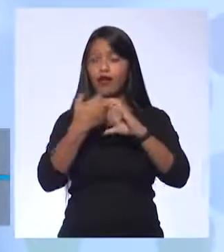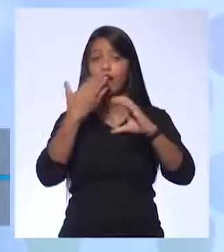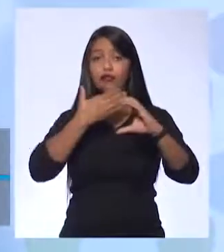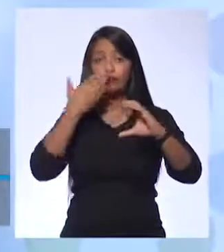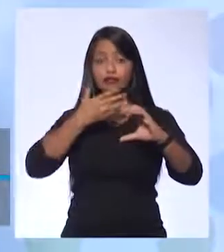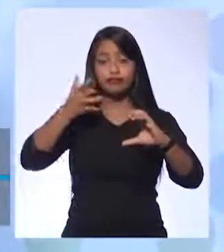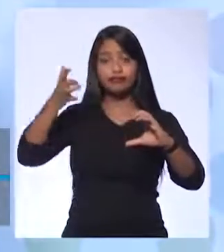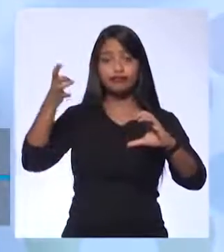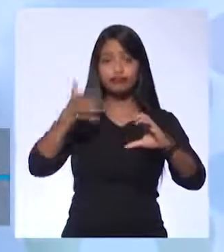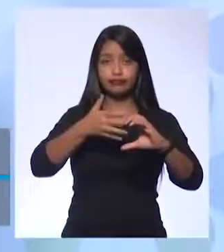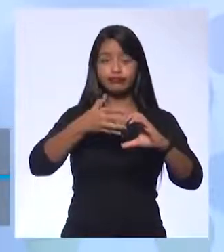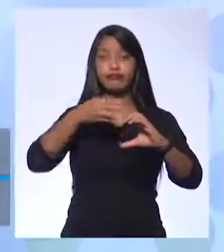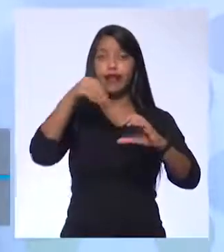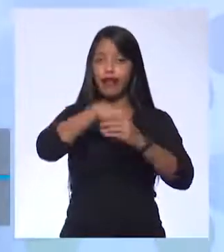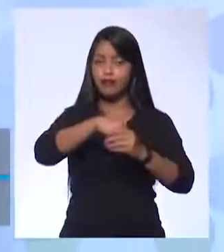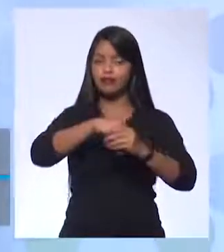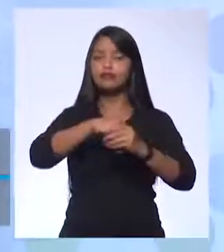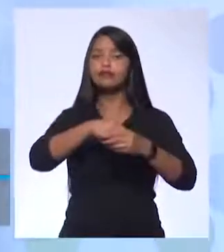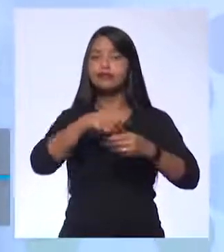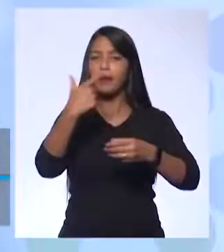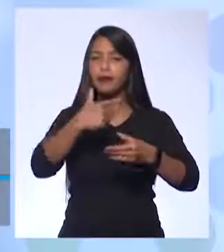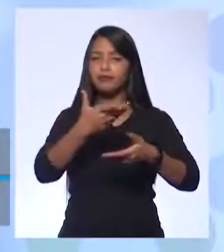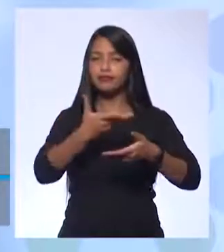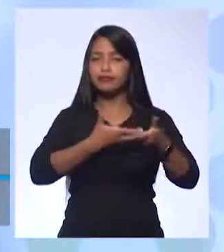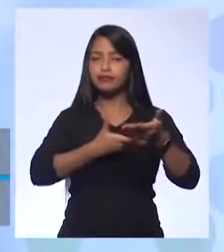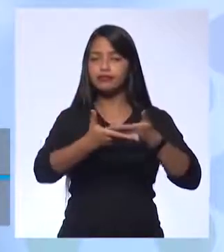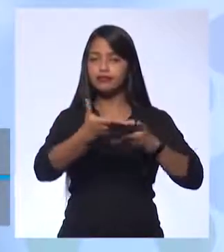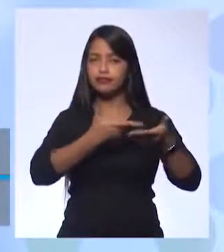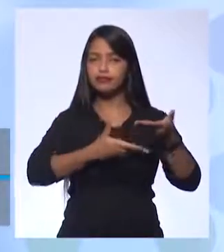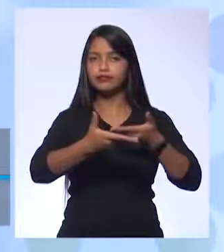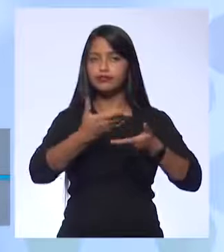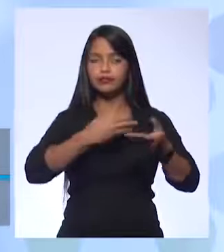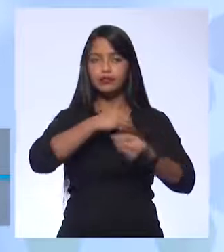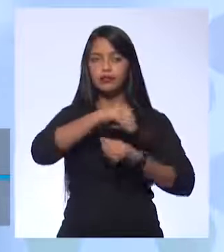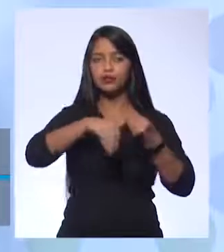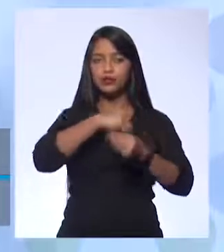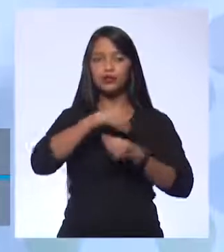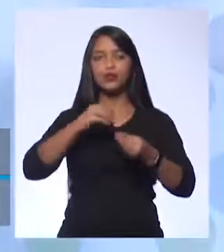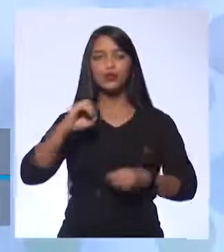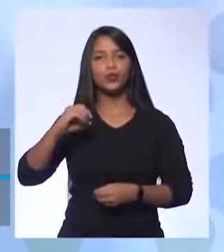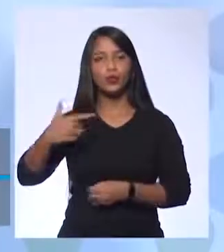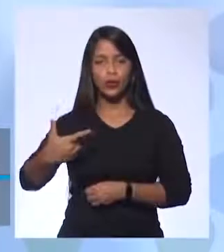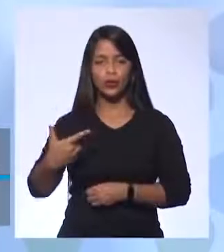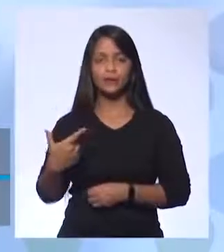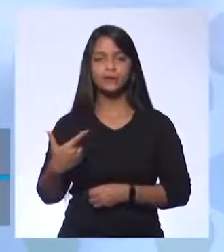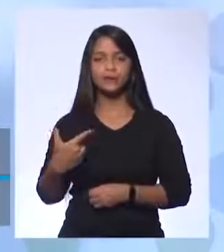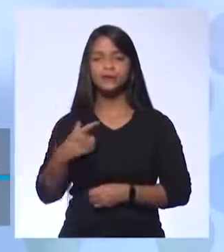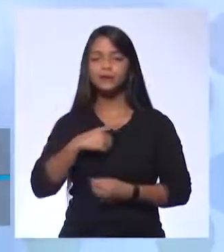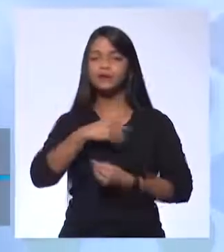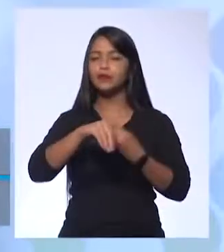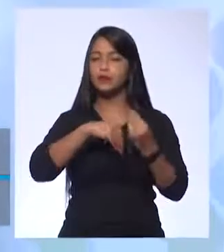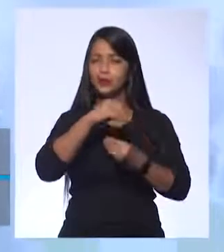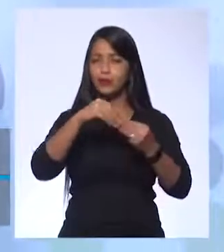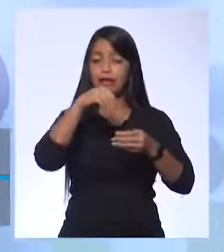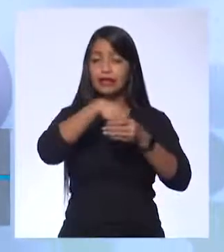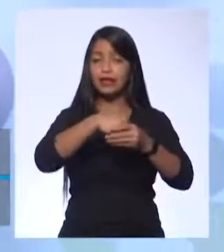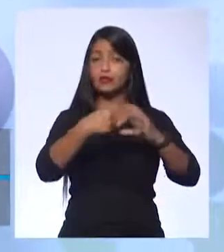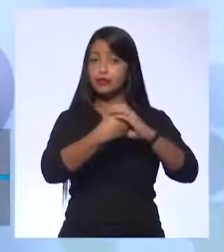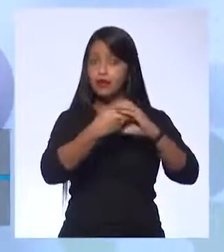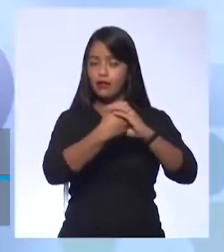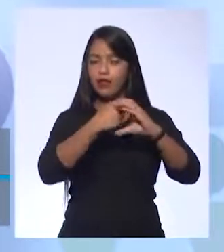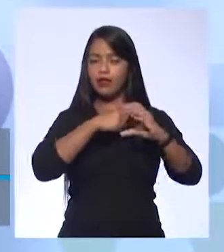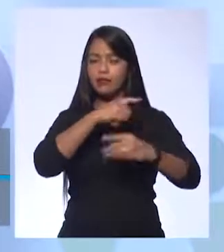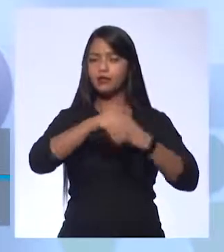E vai interagir, né? Vai reagir com o oxigênio, vai haver uma combustão ali, uma baixa